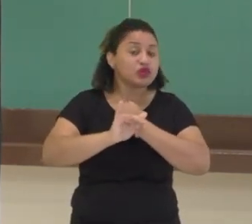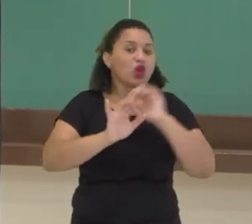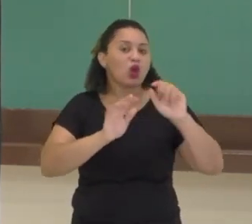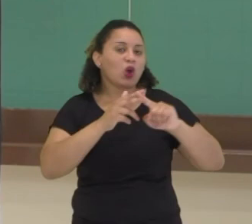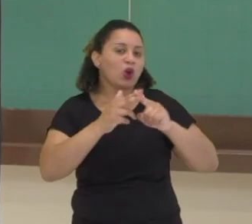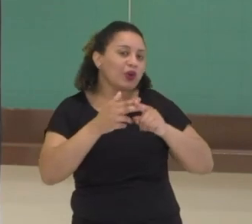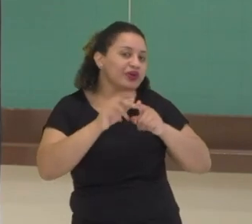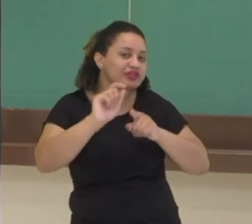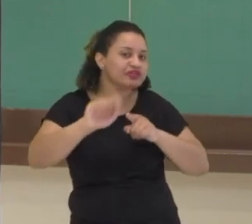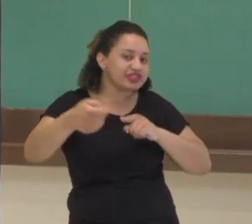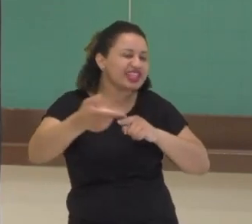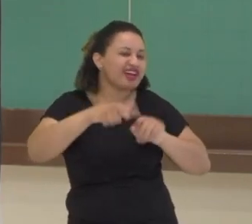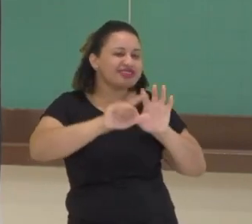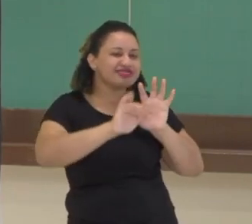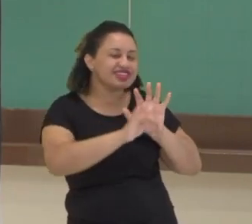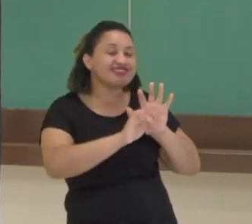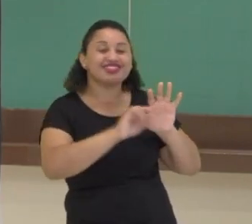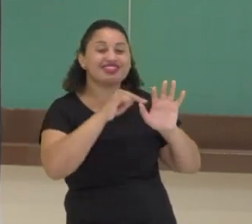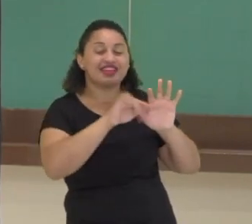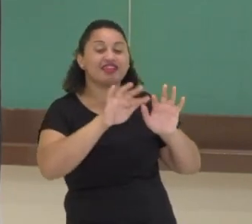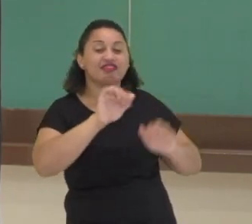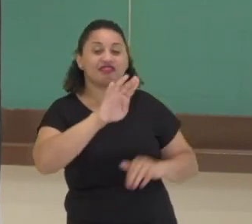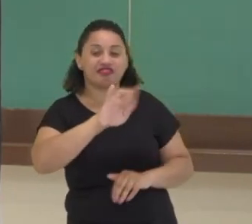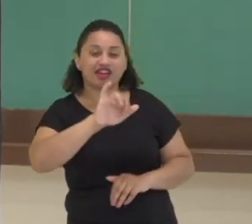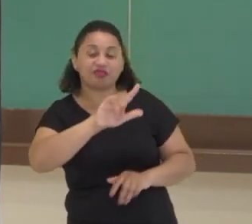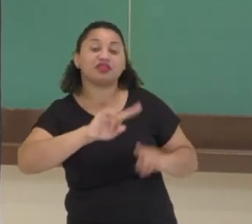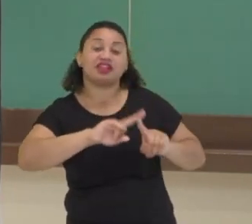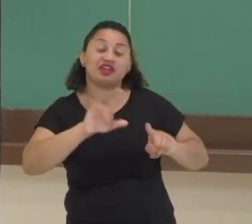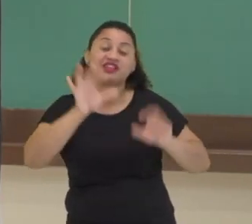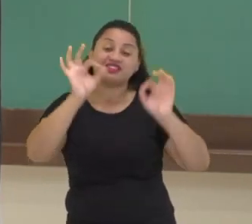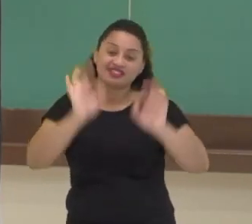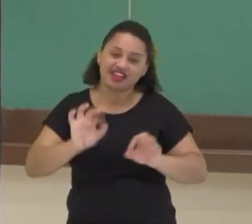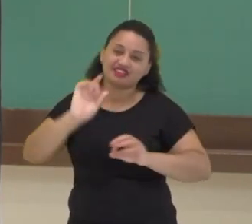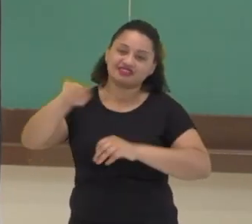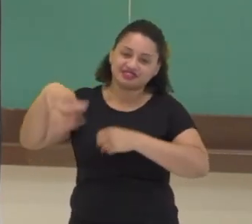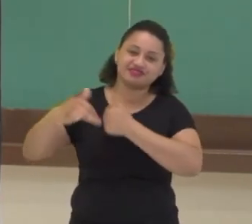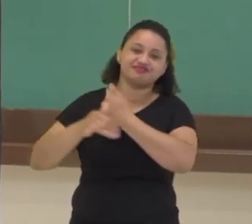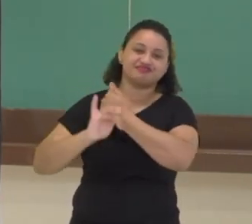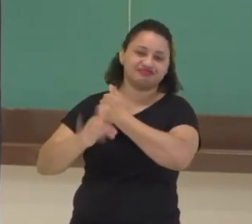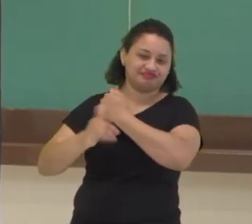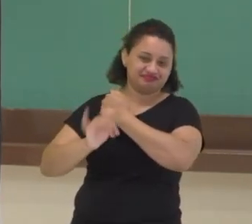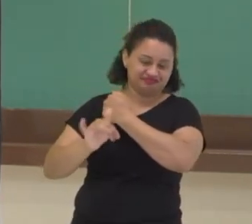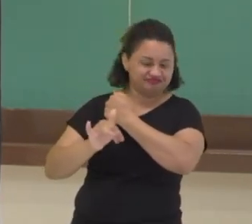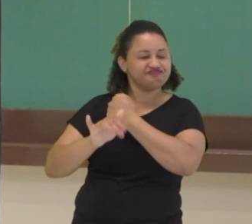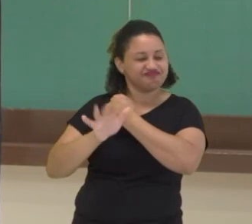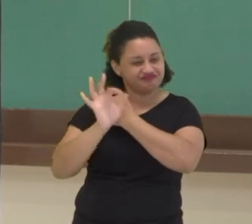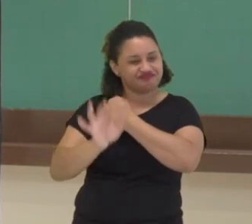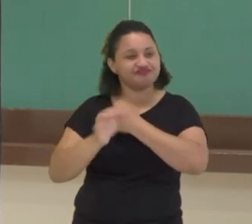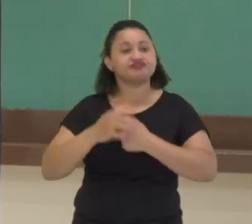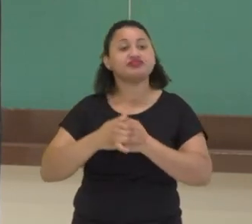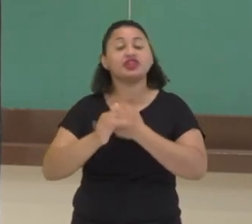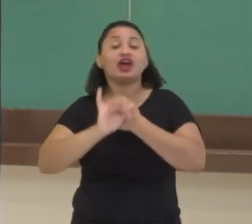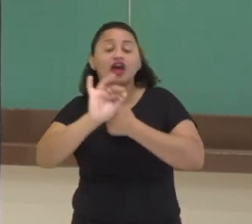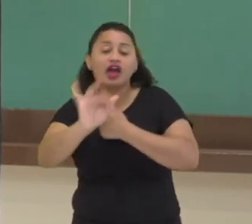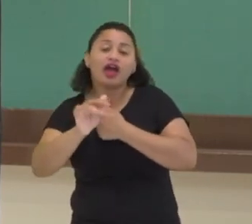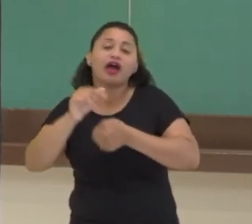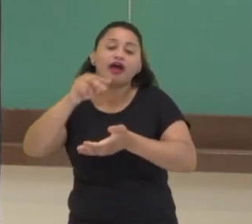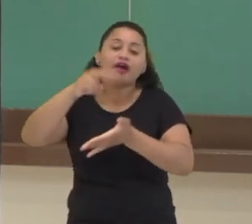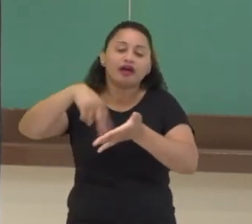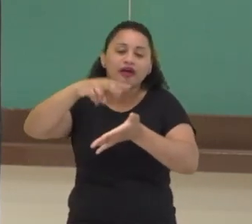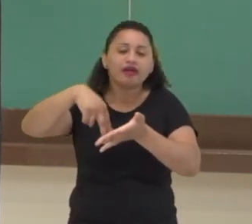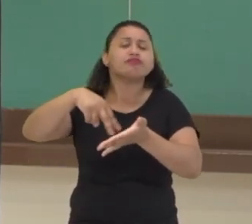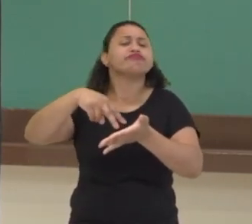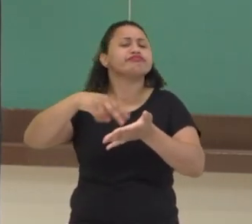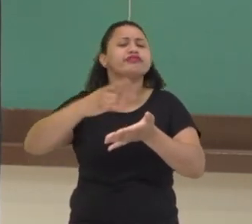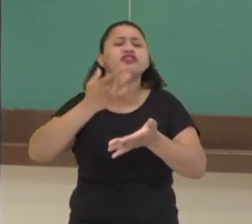e perceba o vocabulário como é bem fácil, né? É bem próximo, porque é um vocabulário